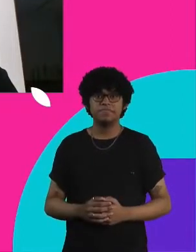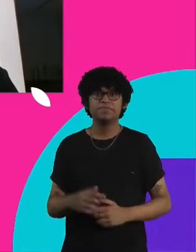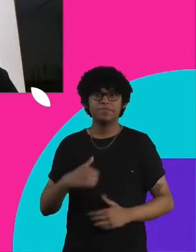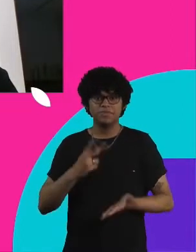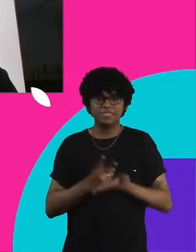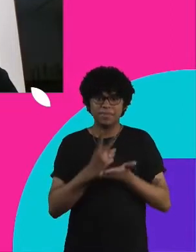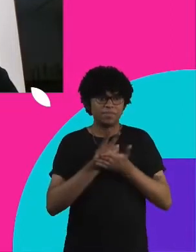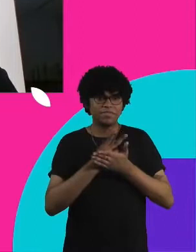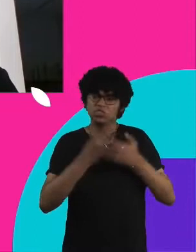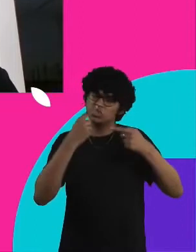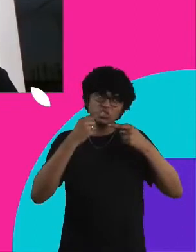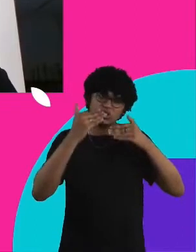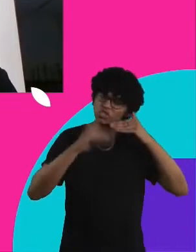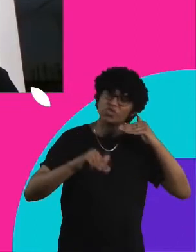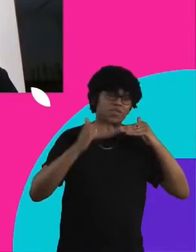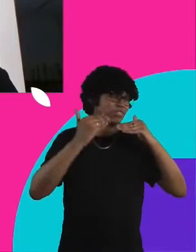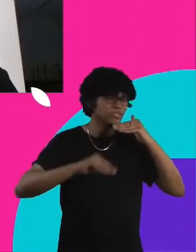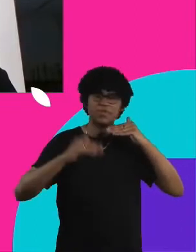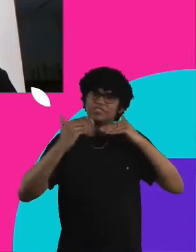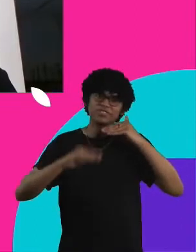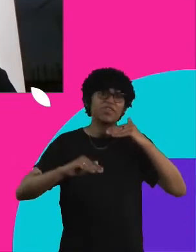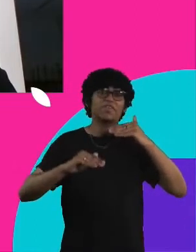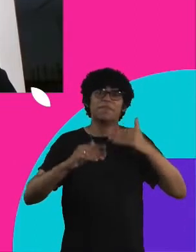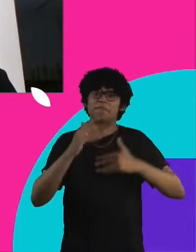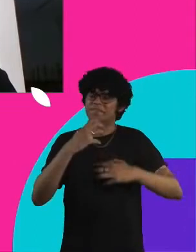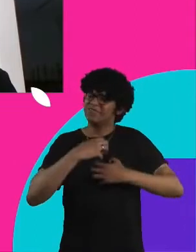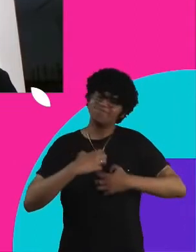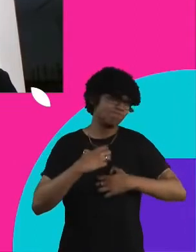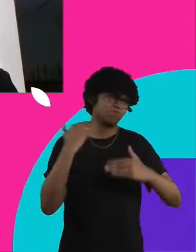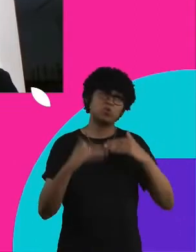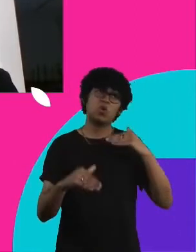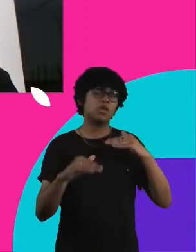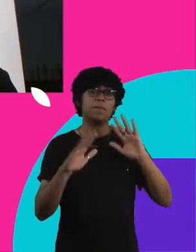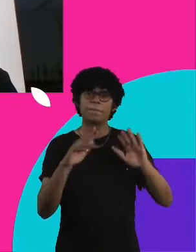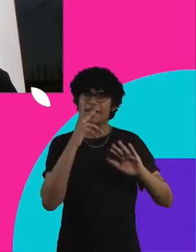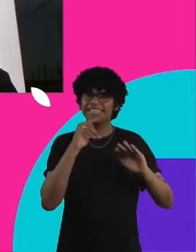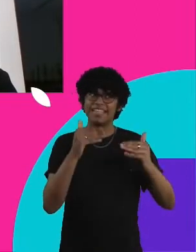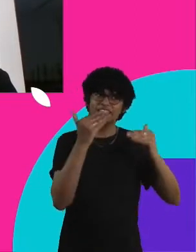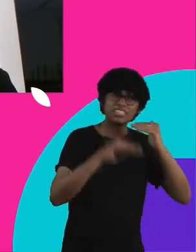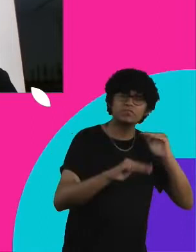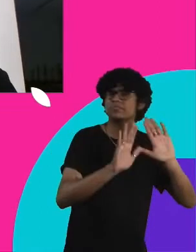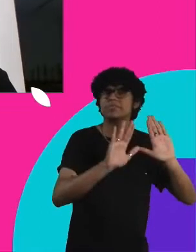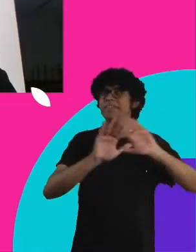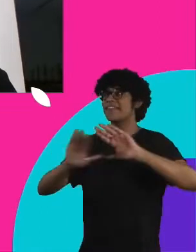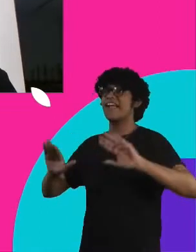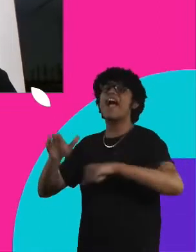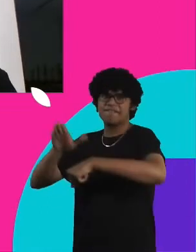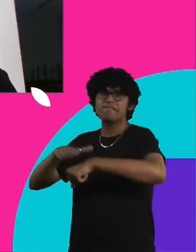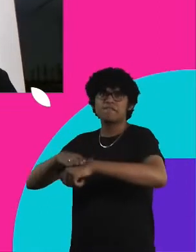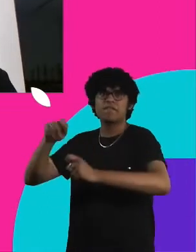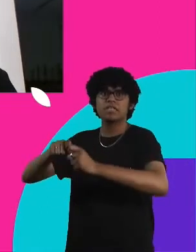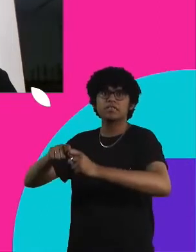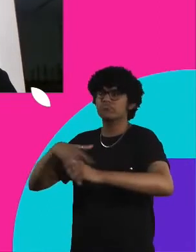indignada, eu sempre a indignação, né? Então sair da indignação e ir para ação. Então sempre fui muito mão